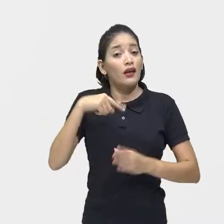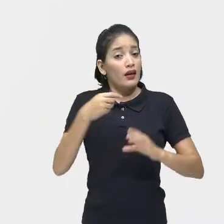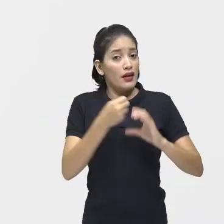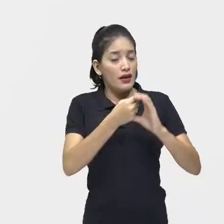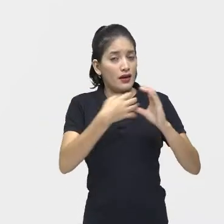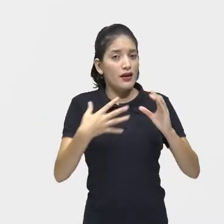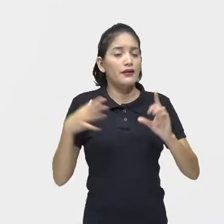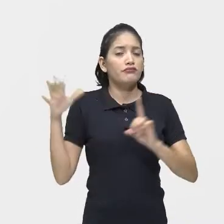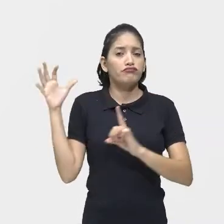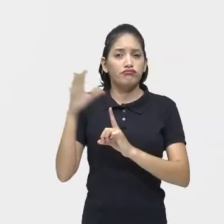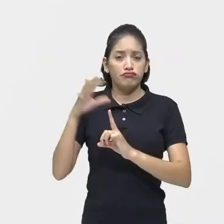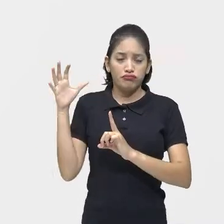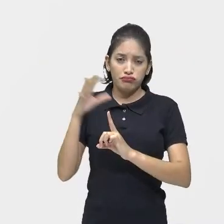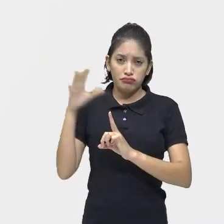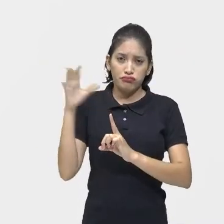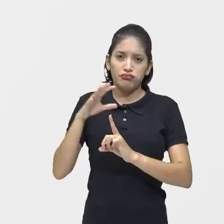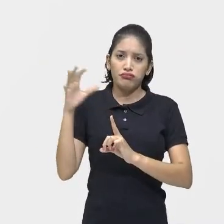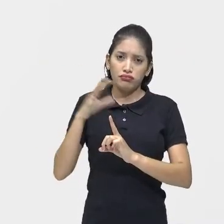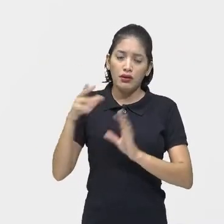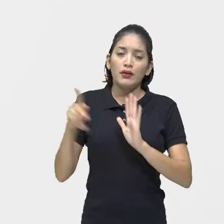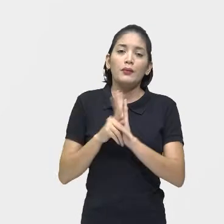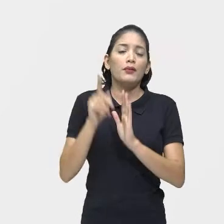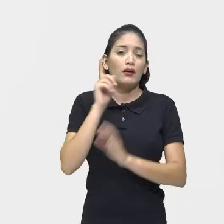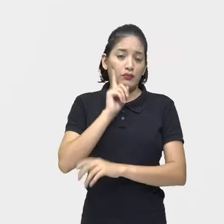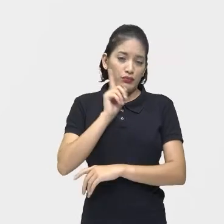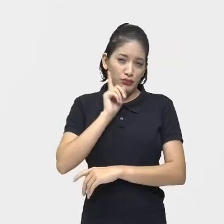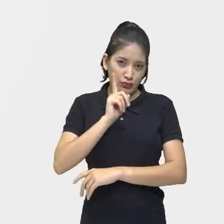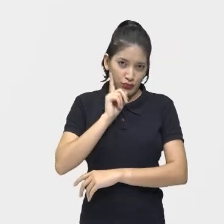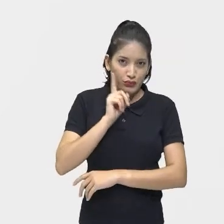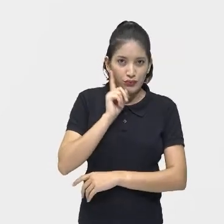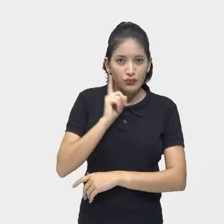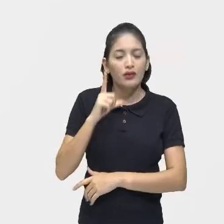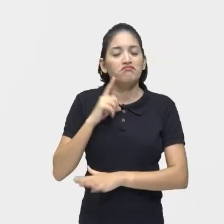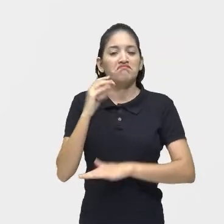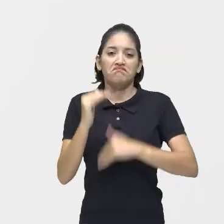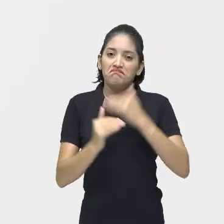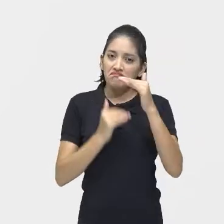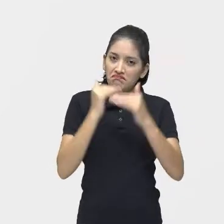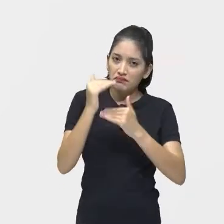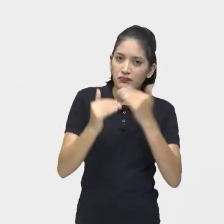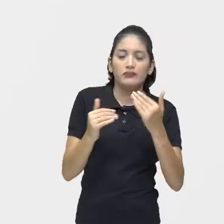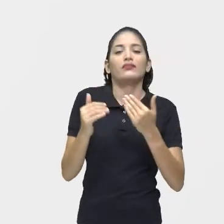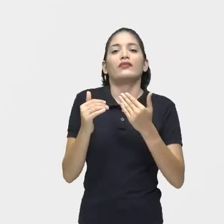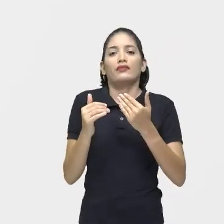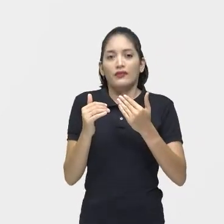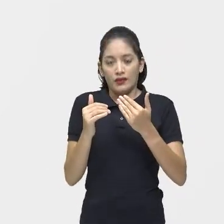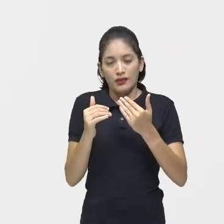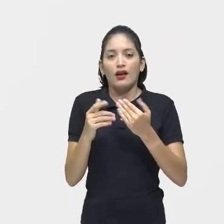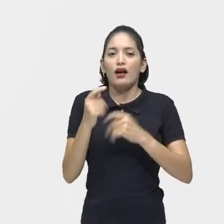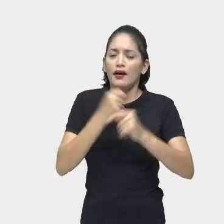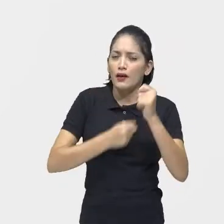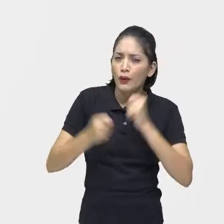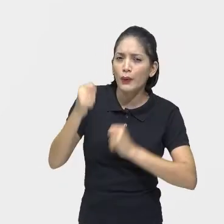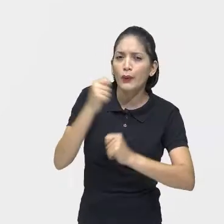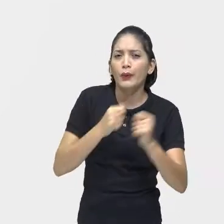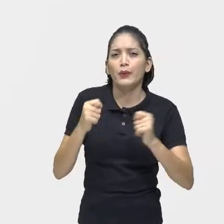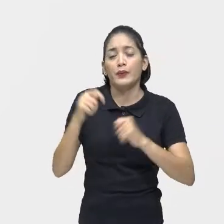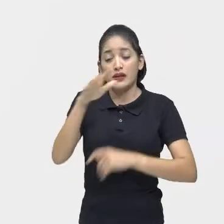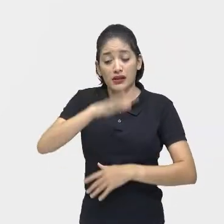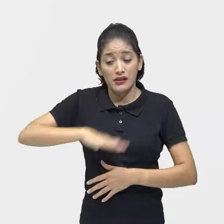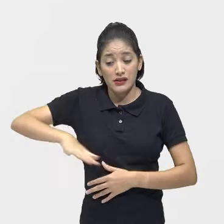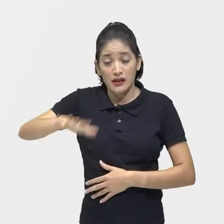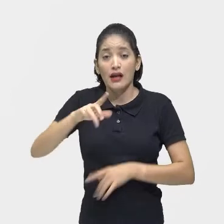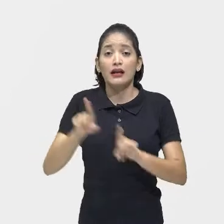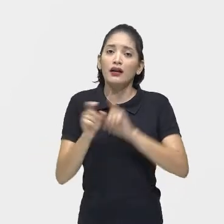também pelos Estados Unidos, né? A gente tem o desenvolvimento da economia maior nessa região,